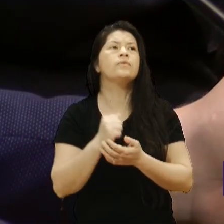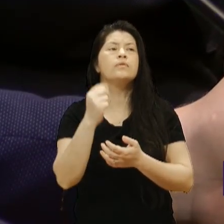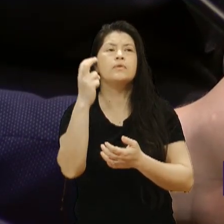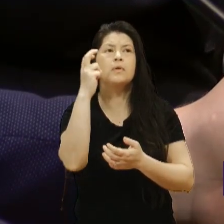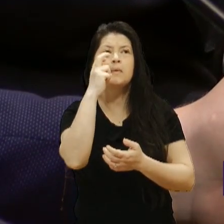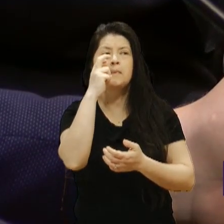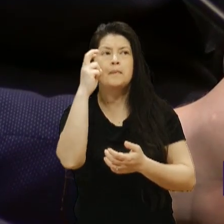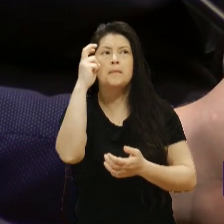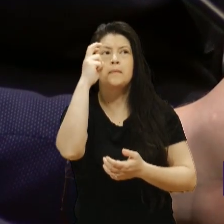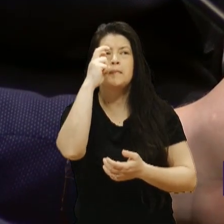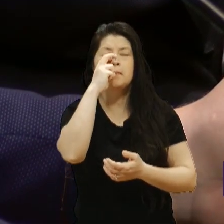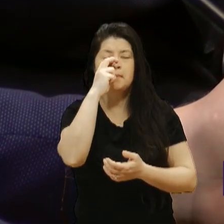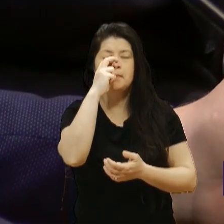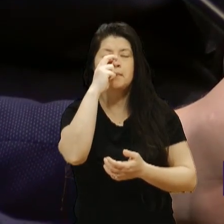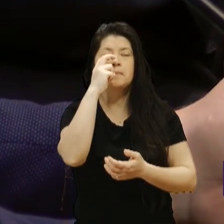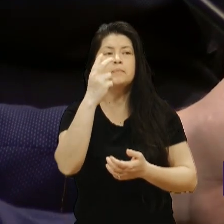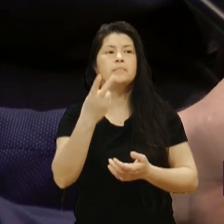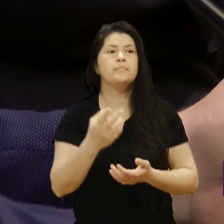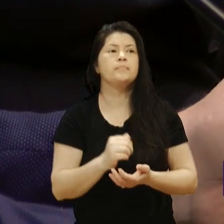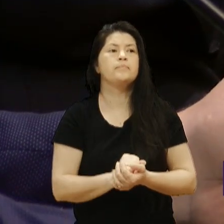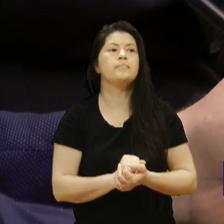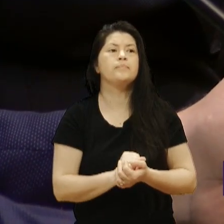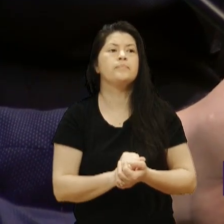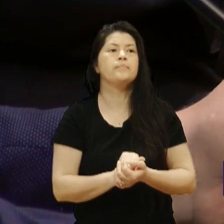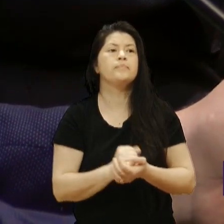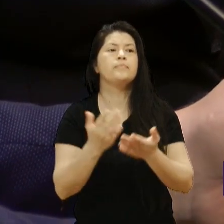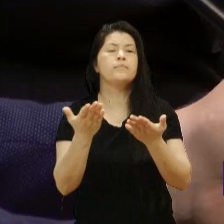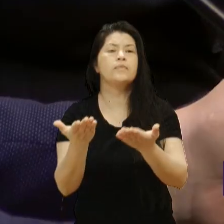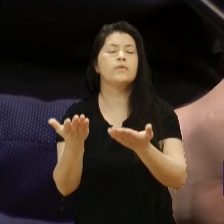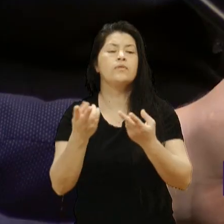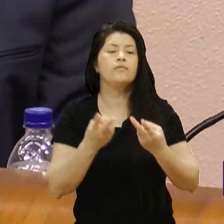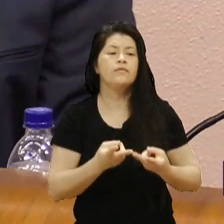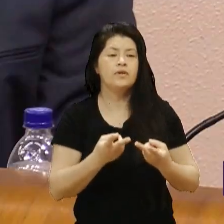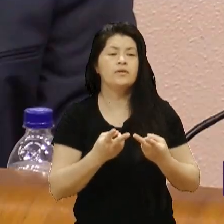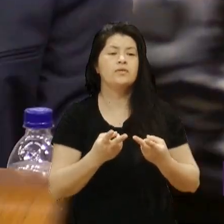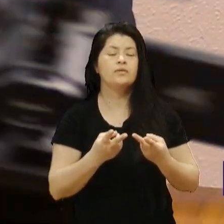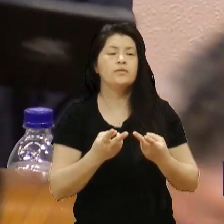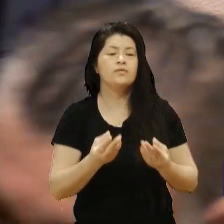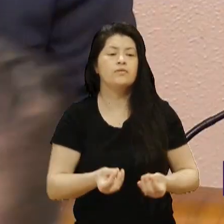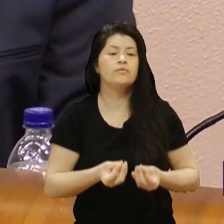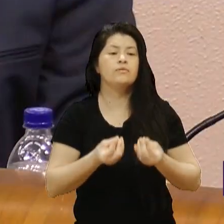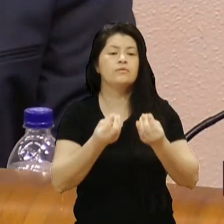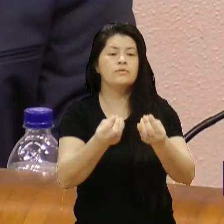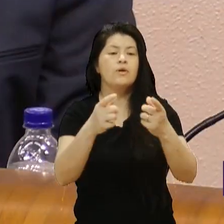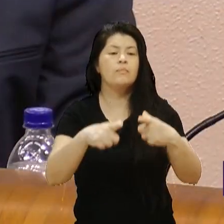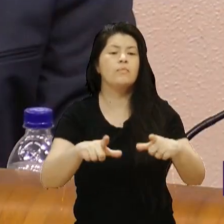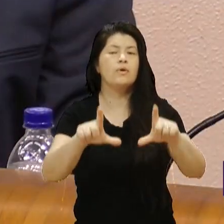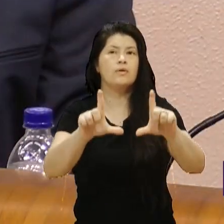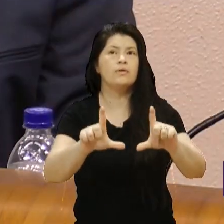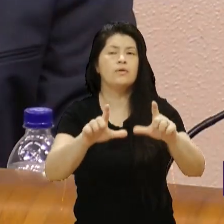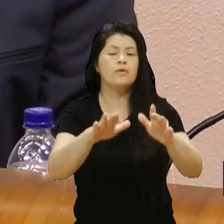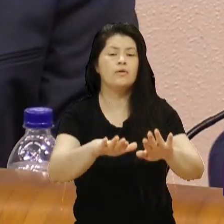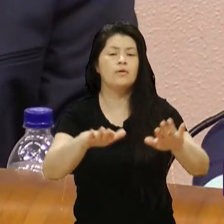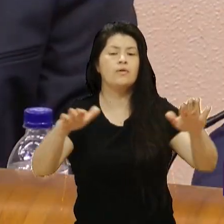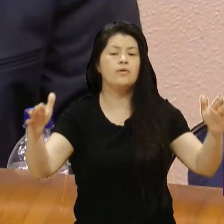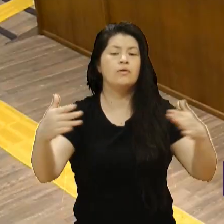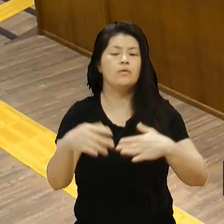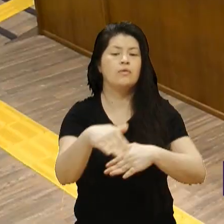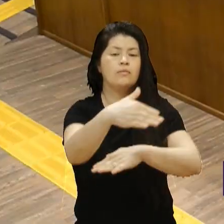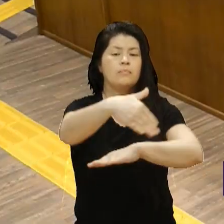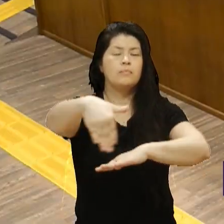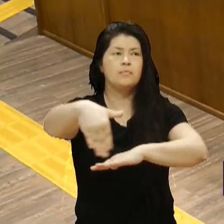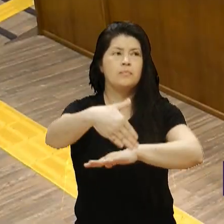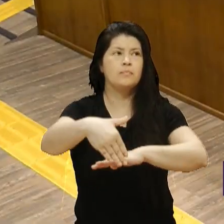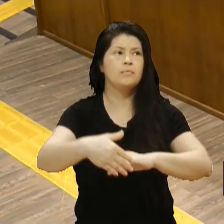Malman Bassani, segunda secretária. Eu convido os integrantes da mesa que a gente faça a entrega da placa em frente à mesa.